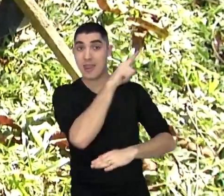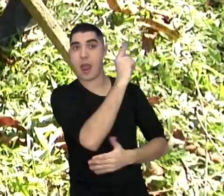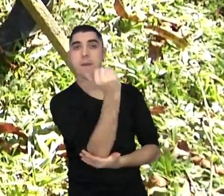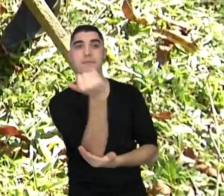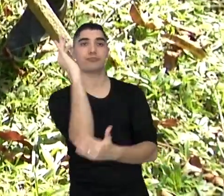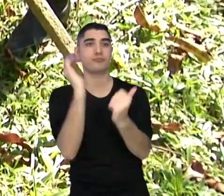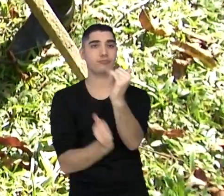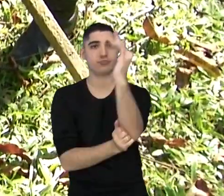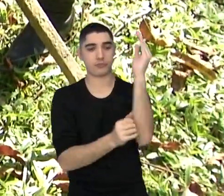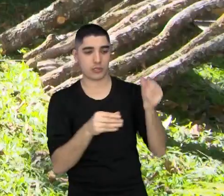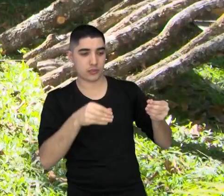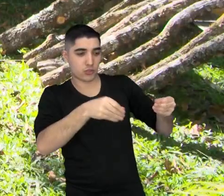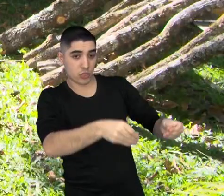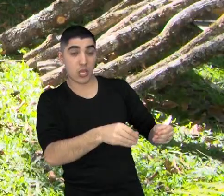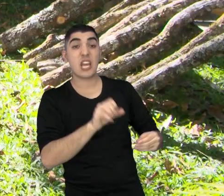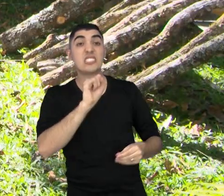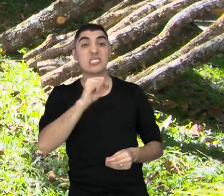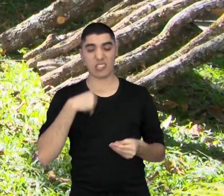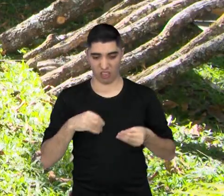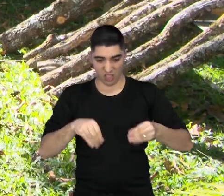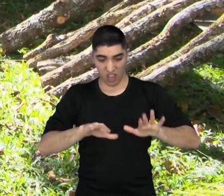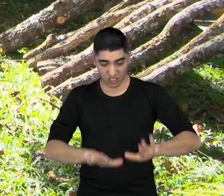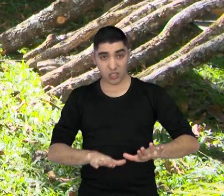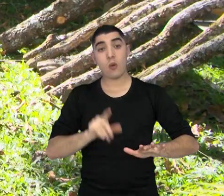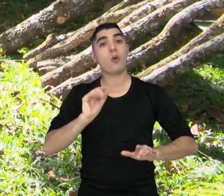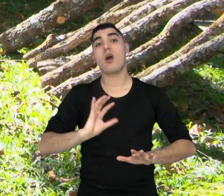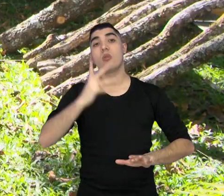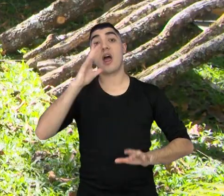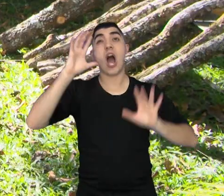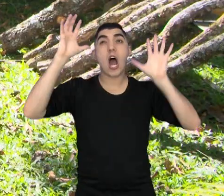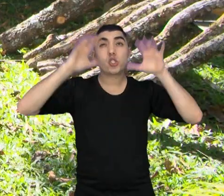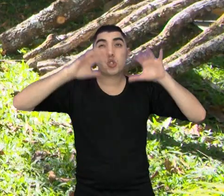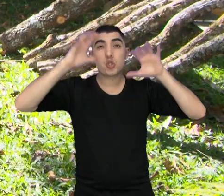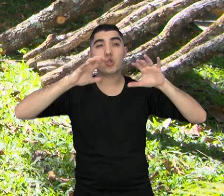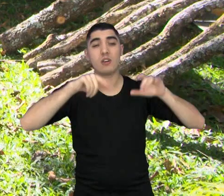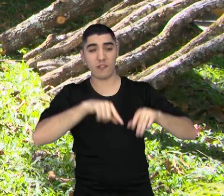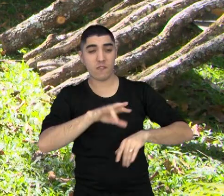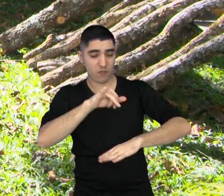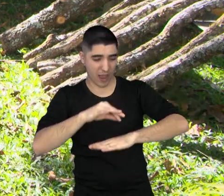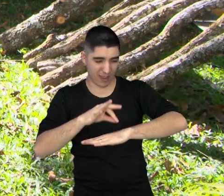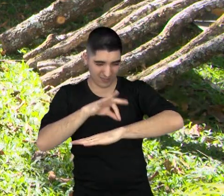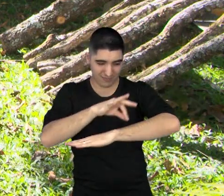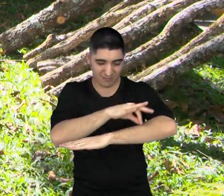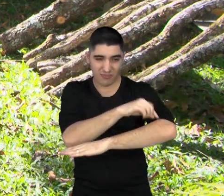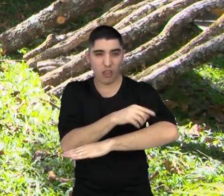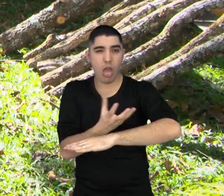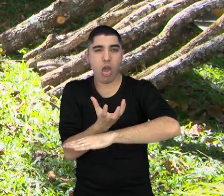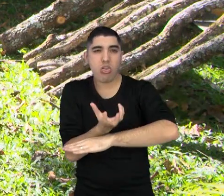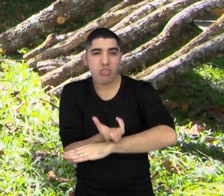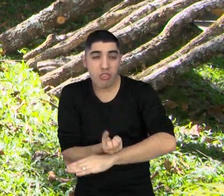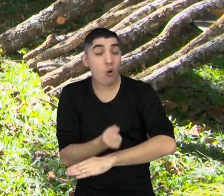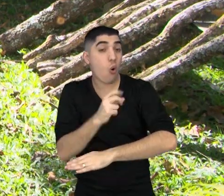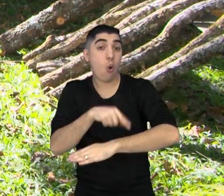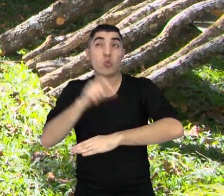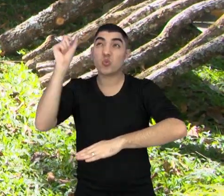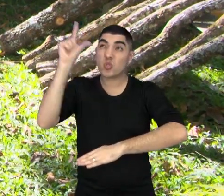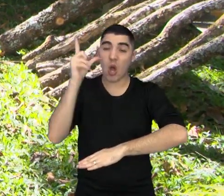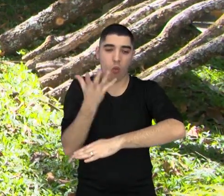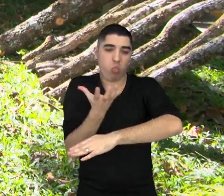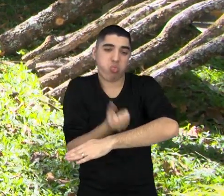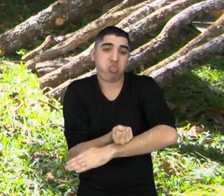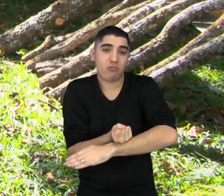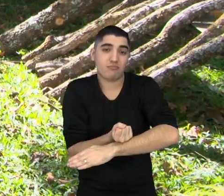Se eu deixar dessa forma aqui, o que acontece? A chuva, o ar vai contaminar a semente. Entendi. Ou senão ela pode ressecar